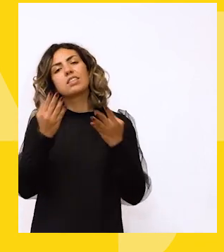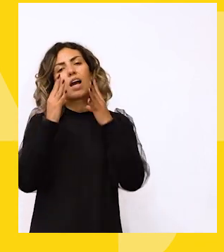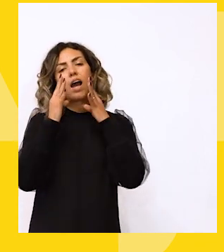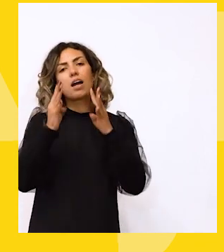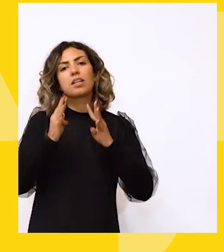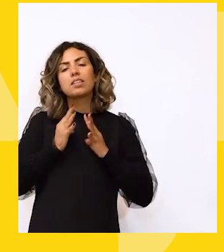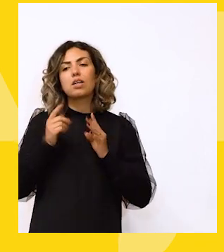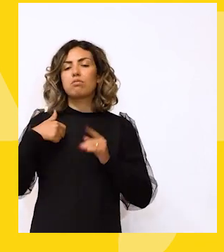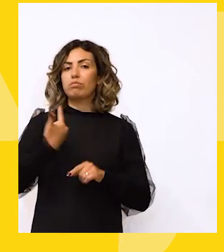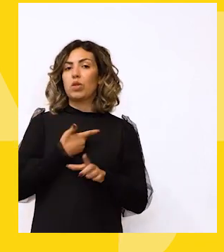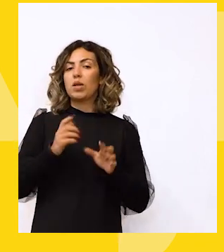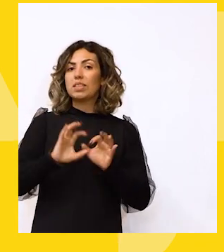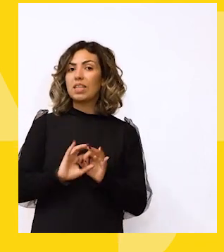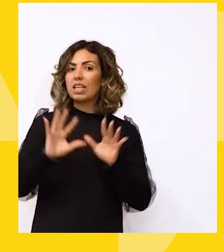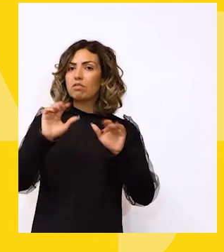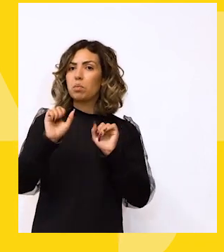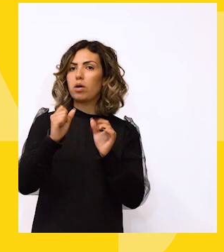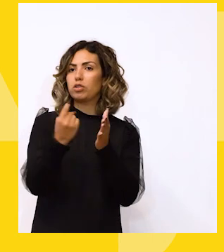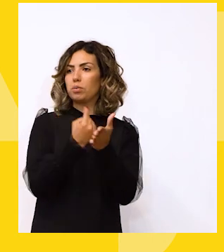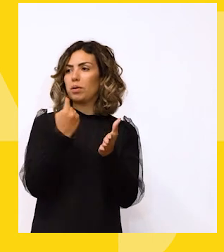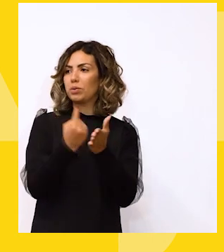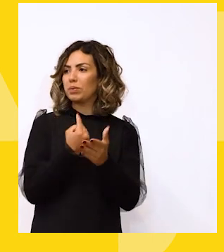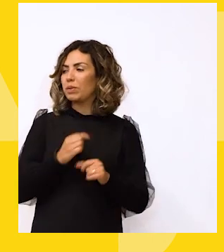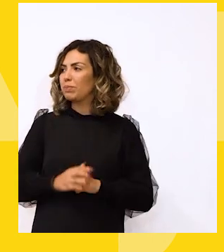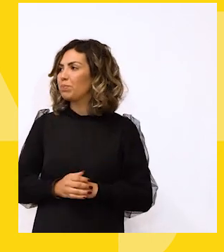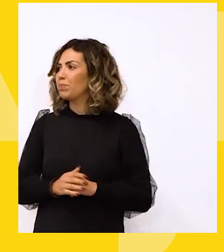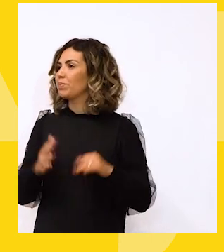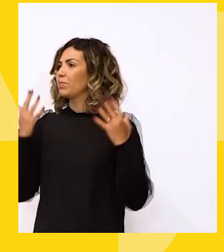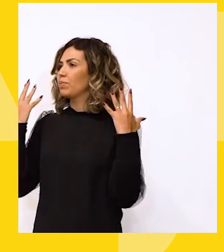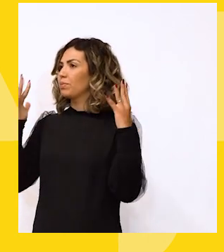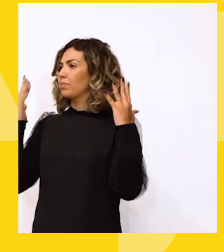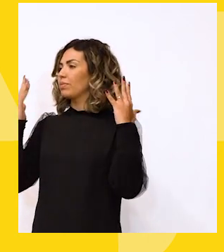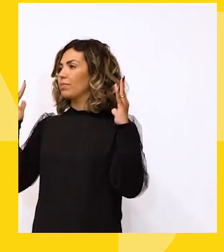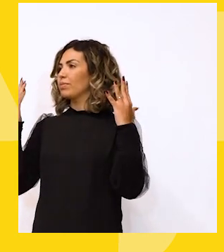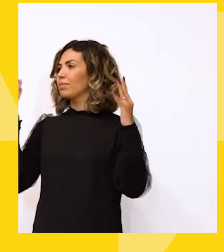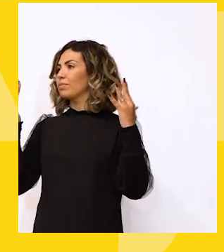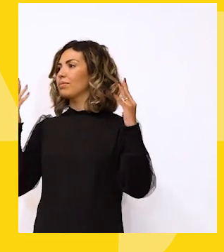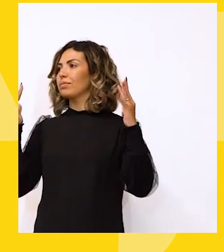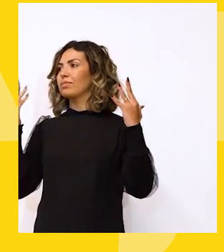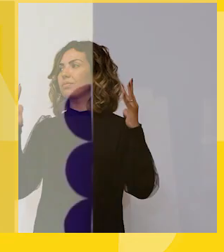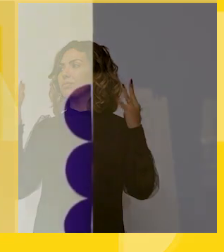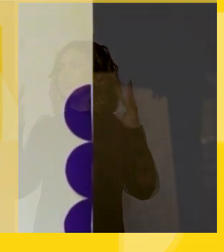estou à disposição para as perguntas obrigado